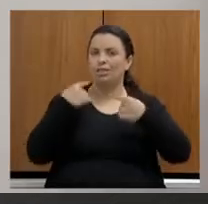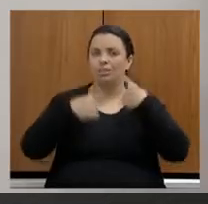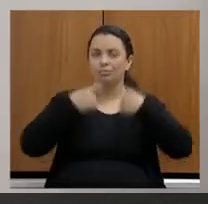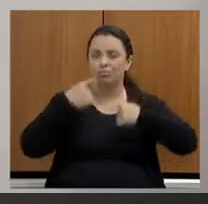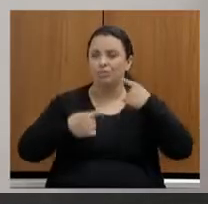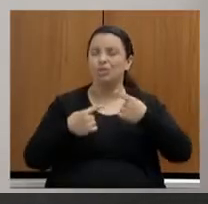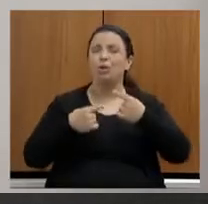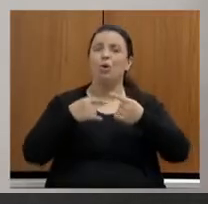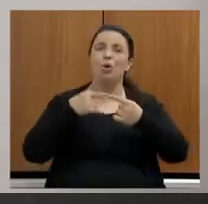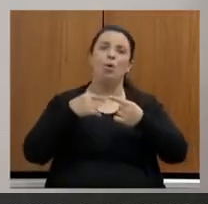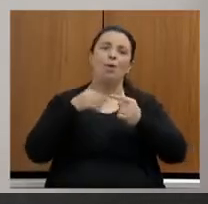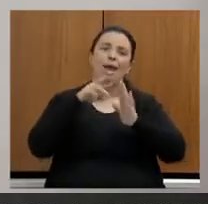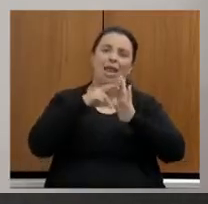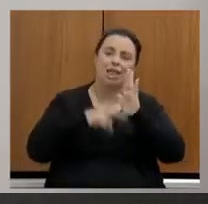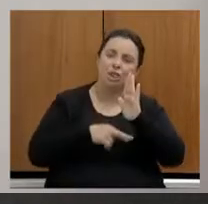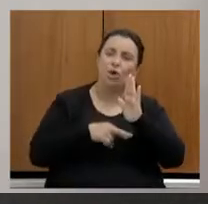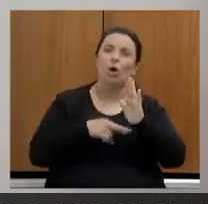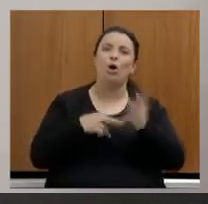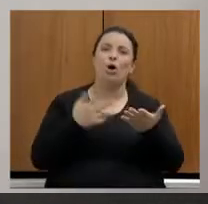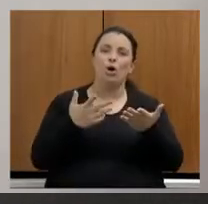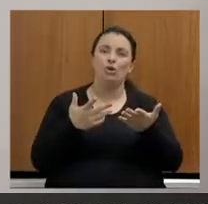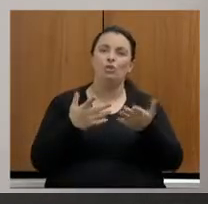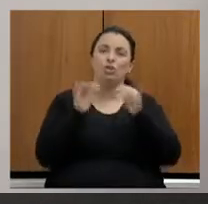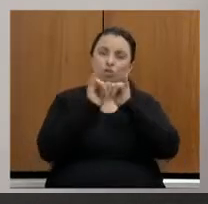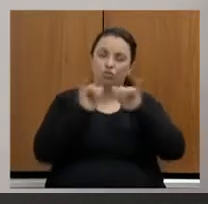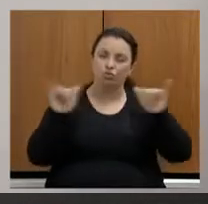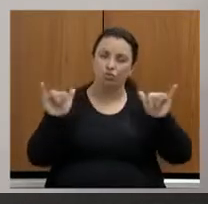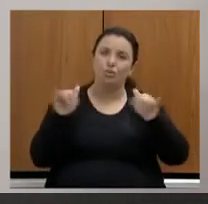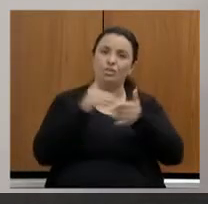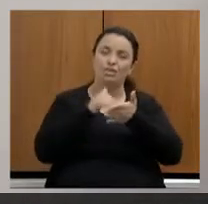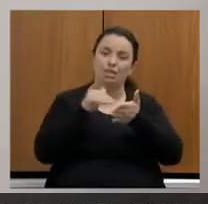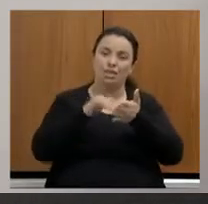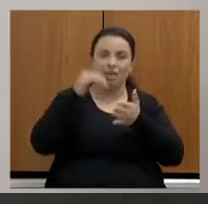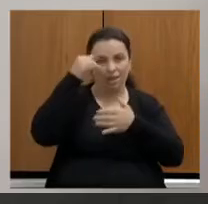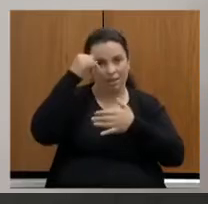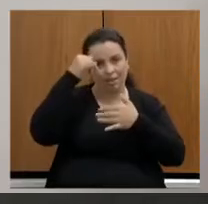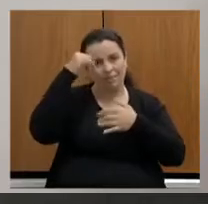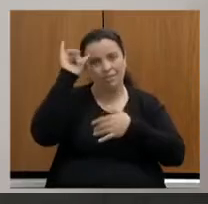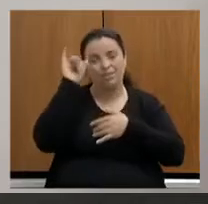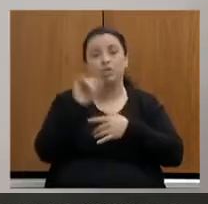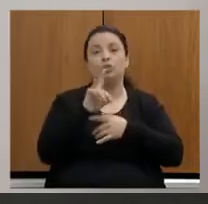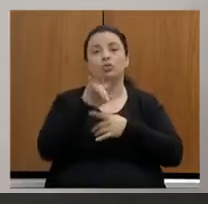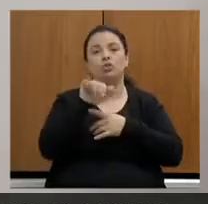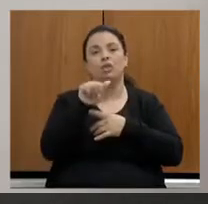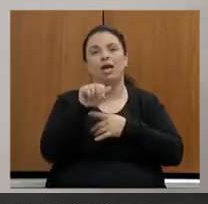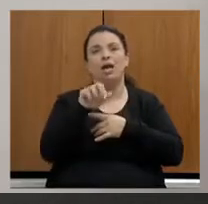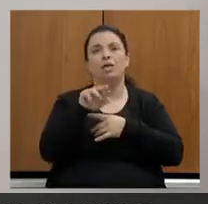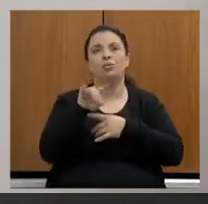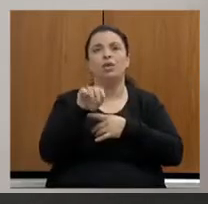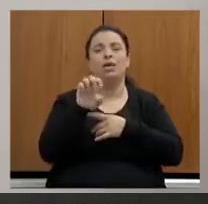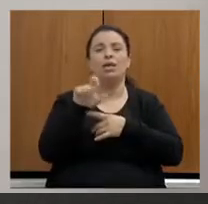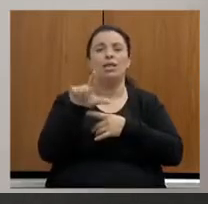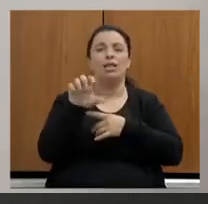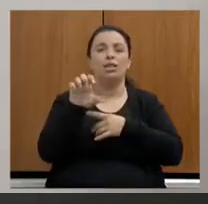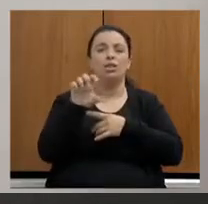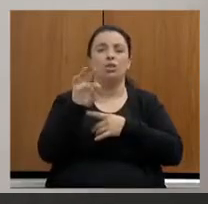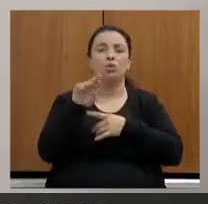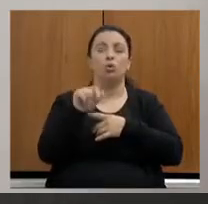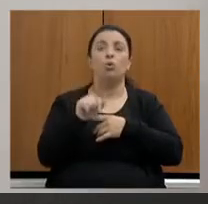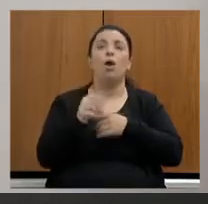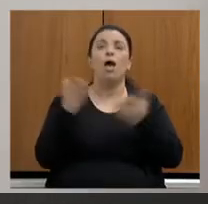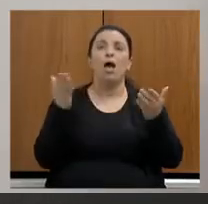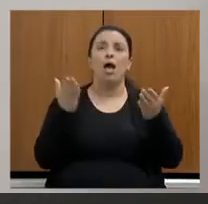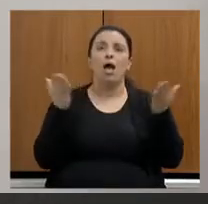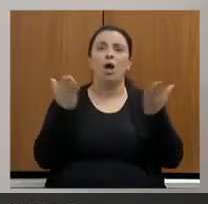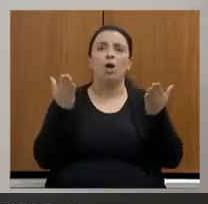relatórios o diário divulgado pela Secretaria da Fazenda finalizada as considerações a presidência vai suspender